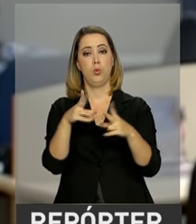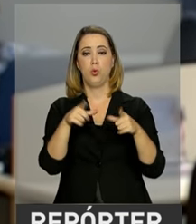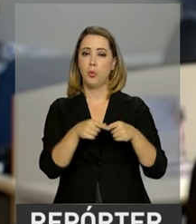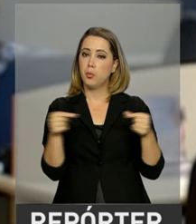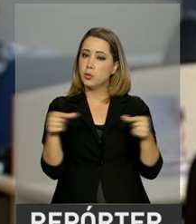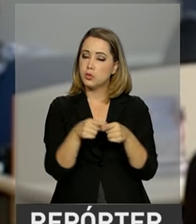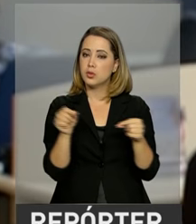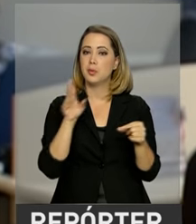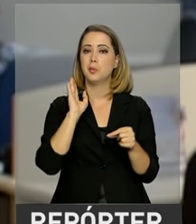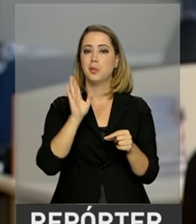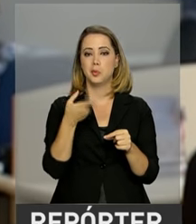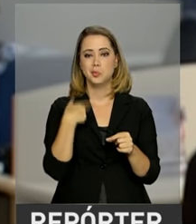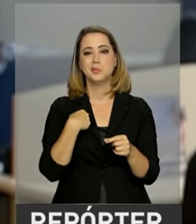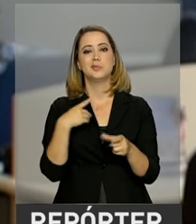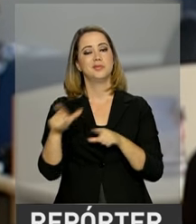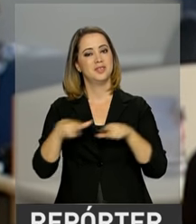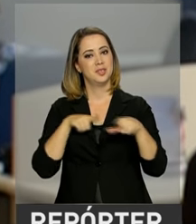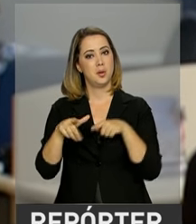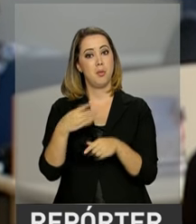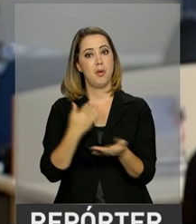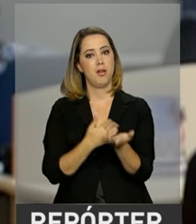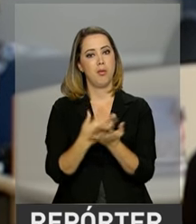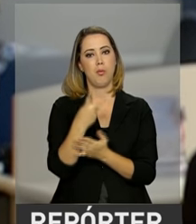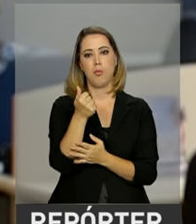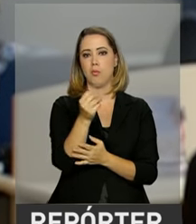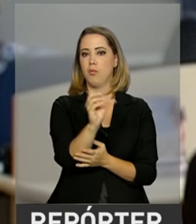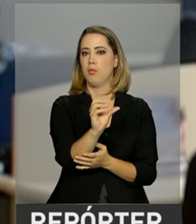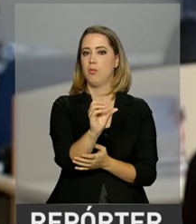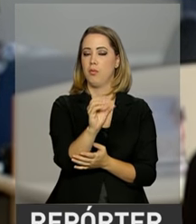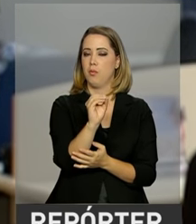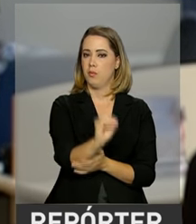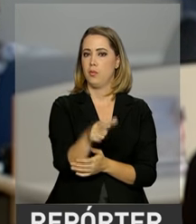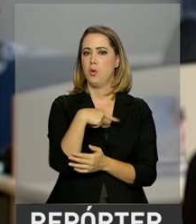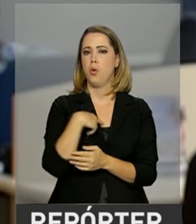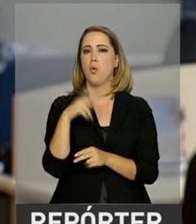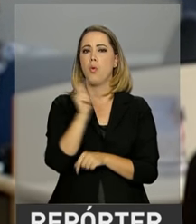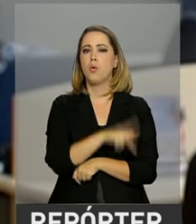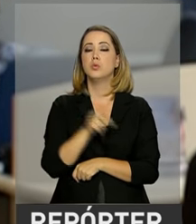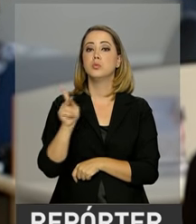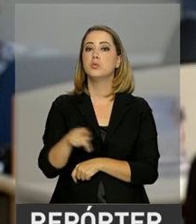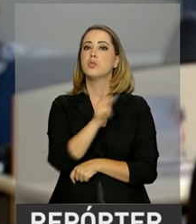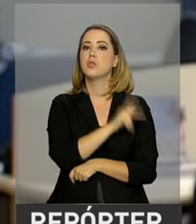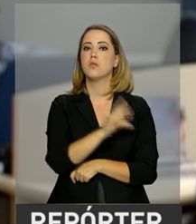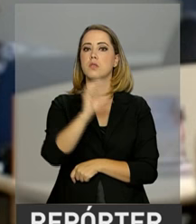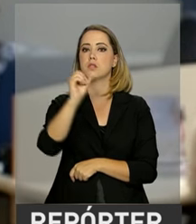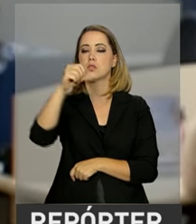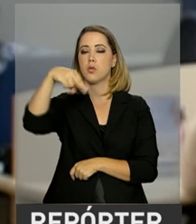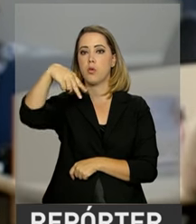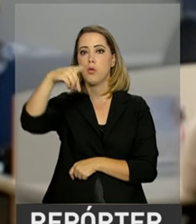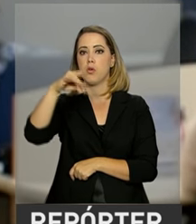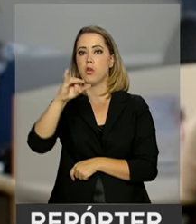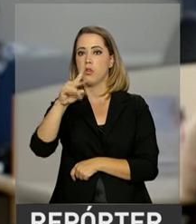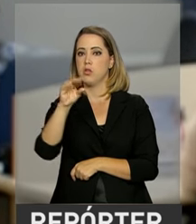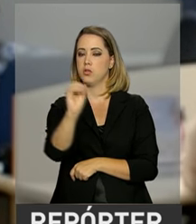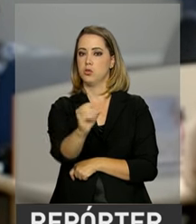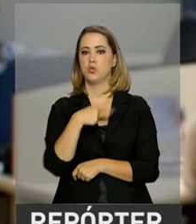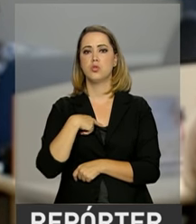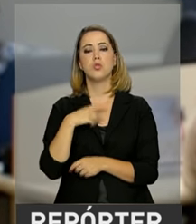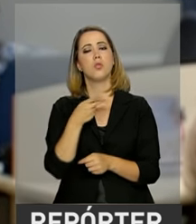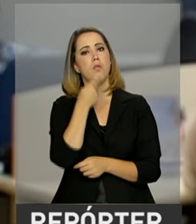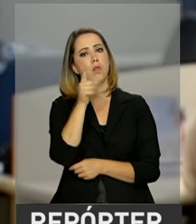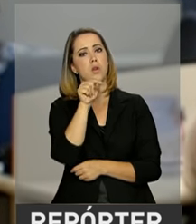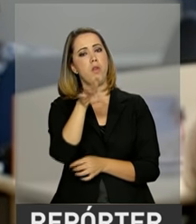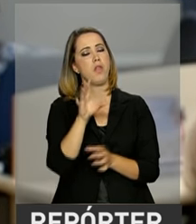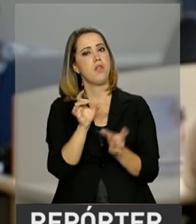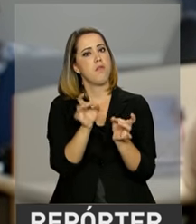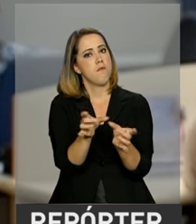Estudantes de Ubatuba começou em 2010 quando um professor da escola chamado Cândido Moura soube que uma empresa americana vendia kits